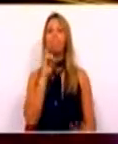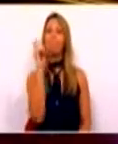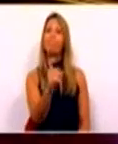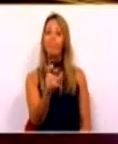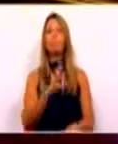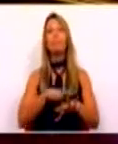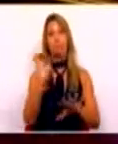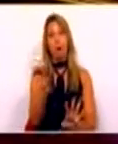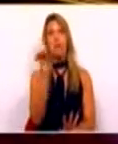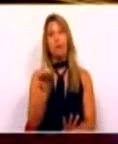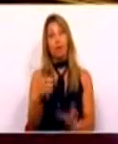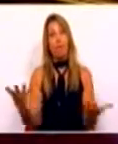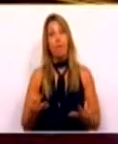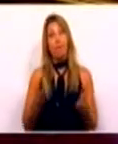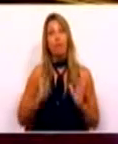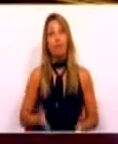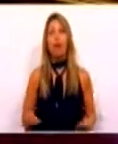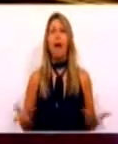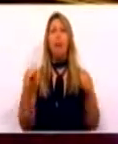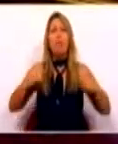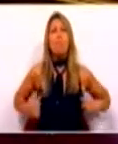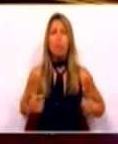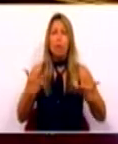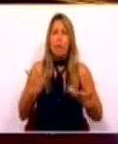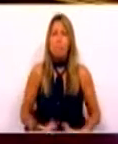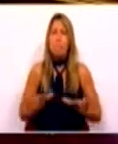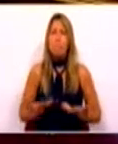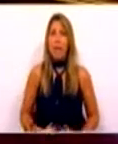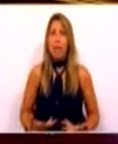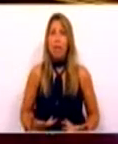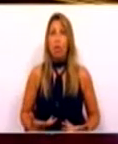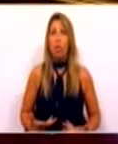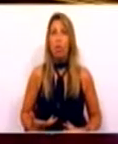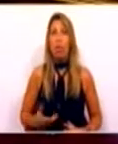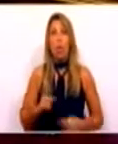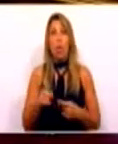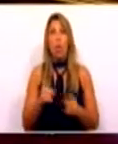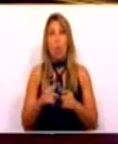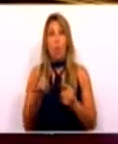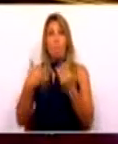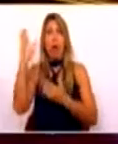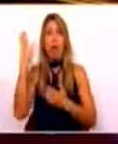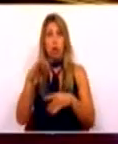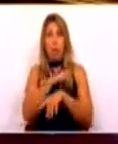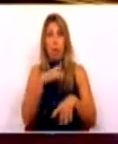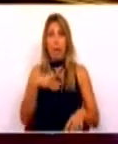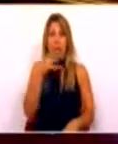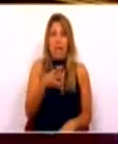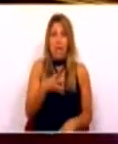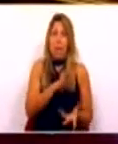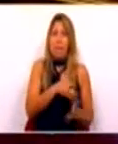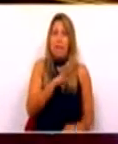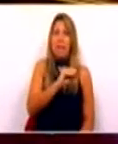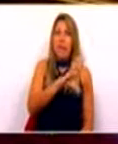esta questão, mochilas que não devem ter um peso superior ao que é clinicamente recomendado, que é 10 a 15% do peso